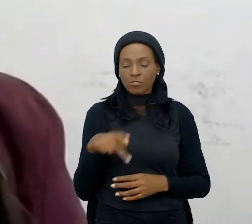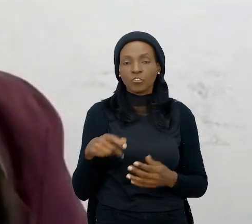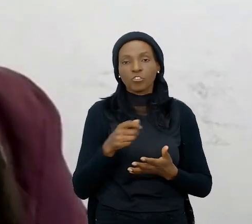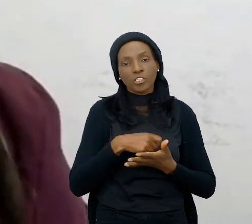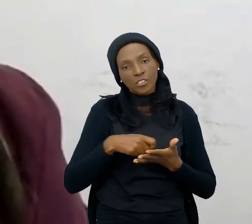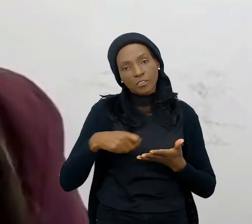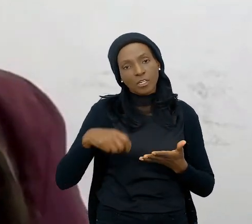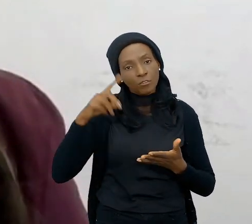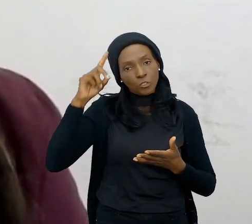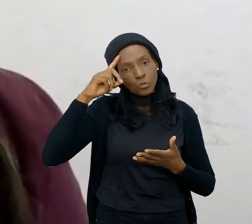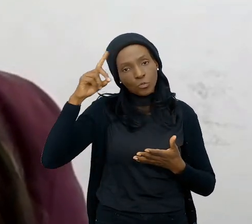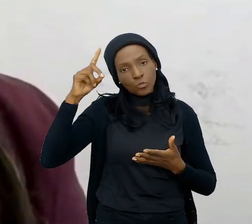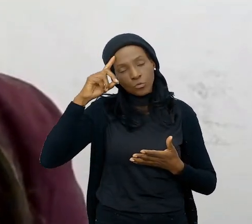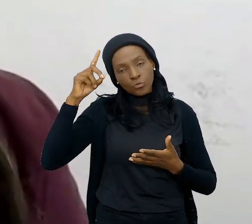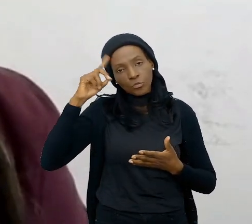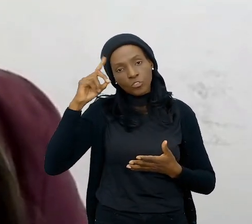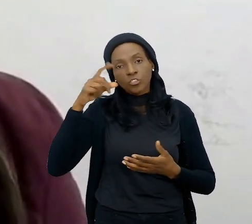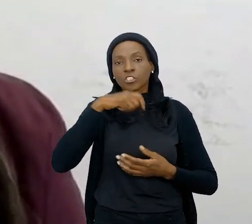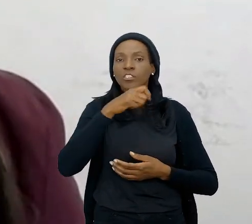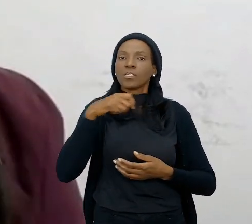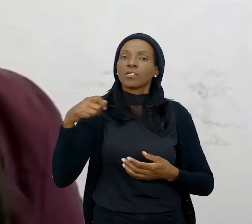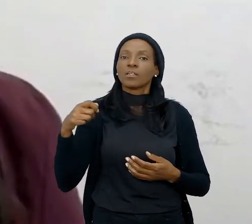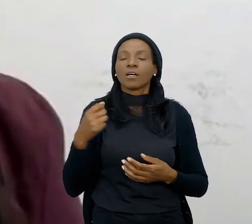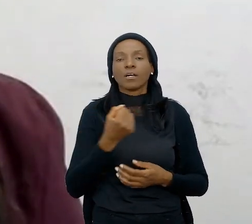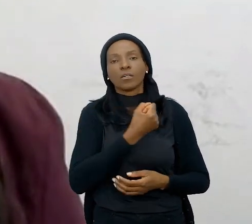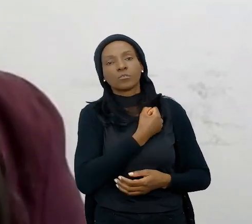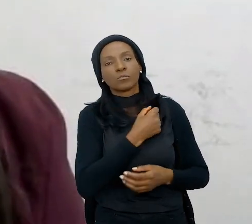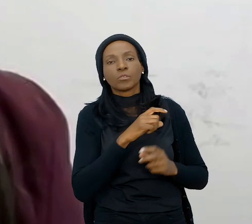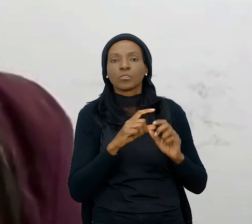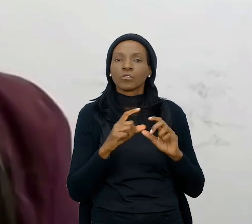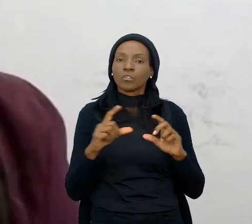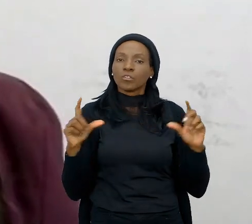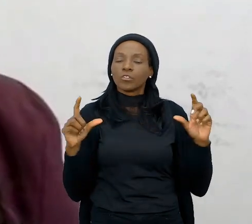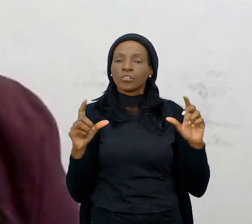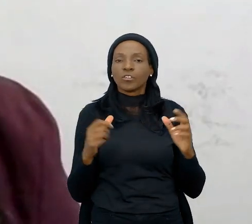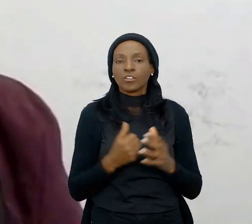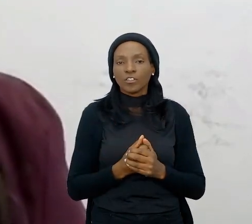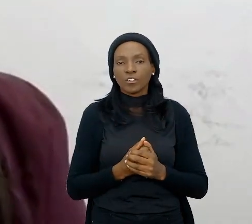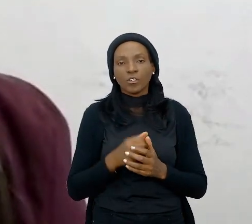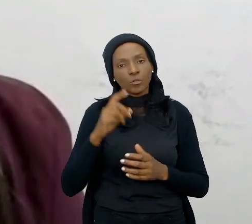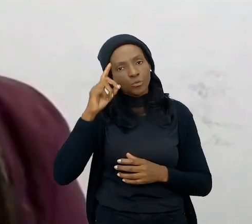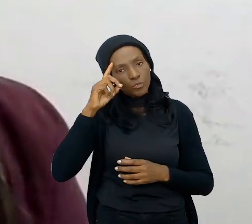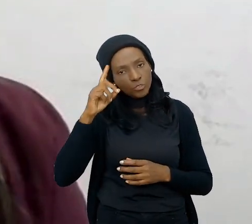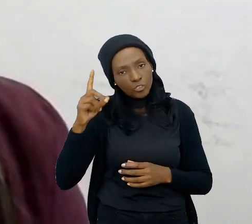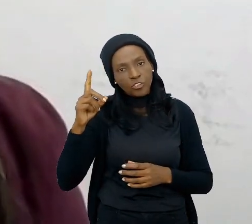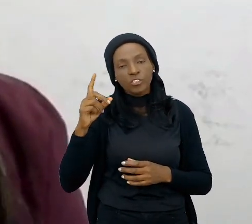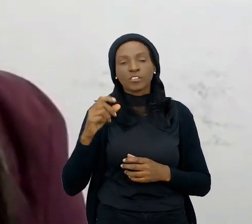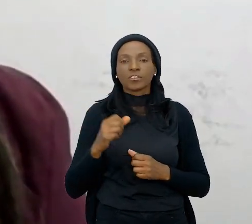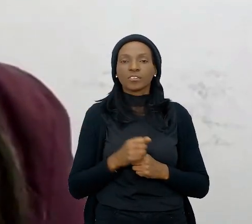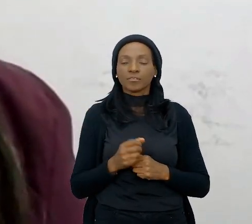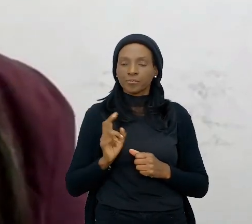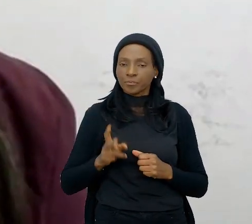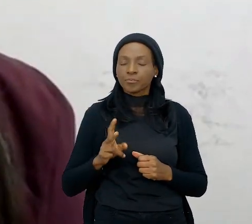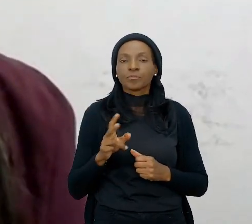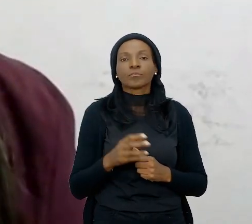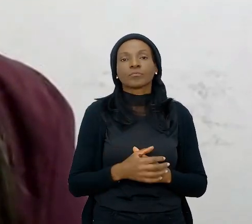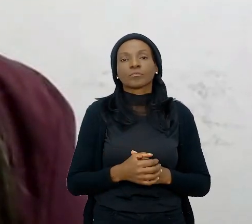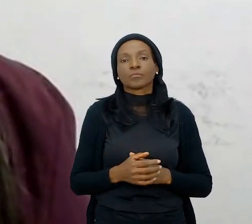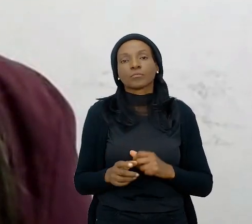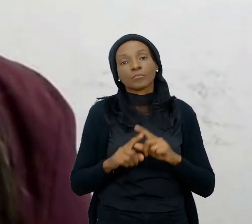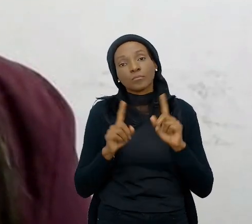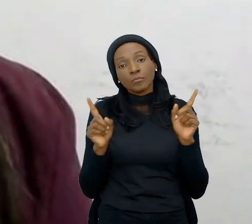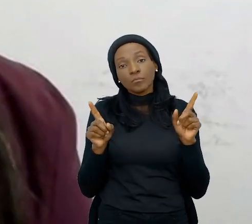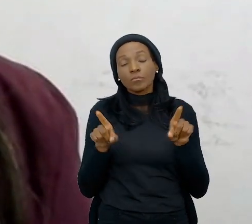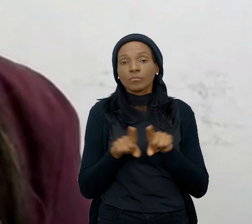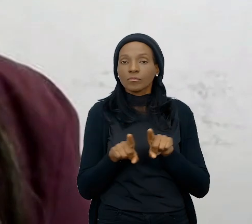esse número todos os dias ali na lousa, né? Com a data e tudo mais. mas podem